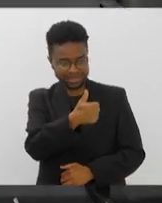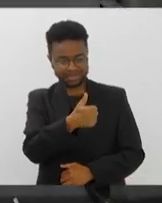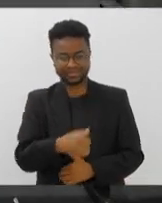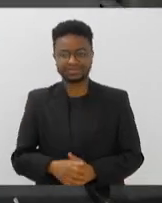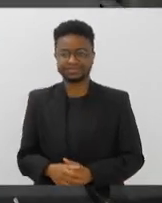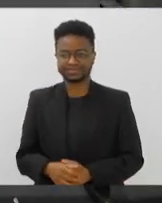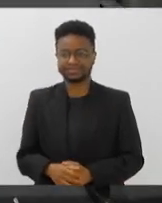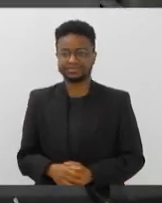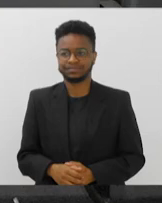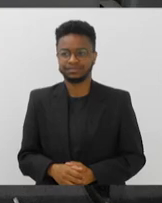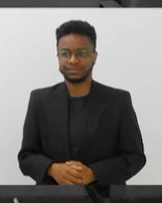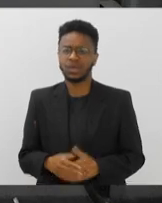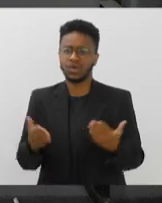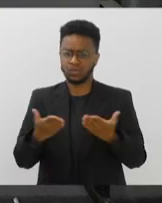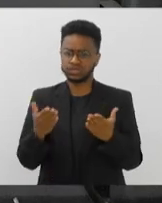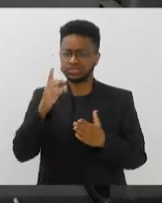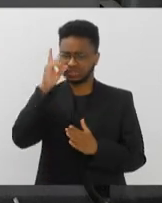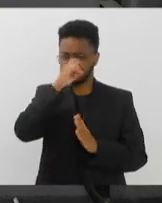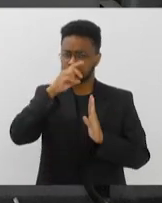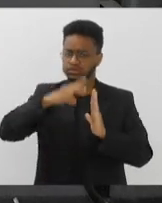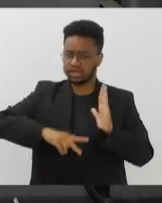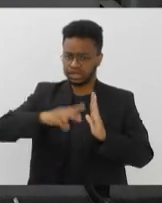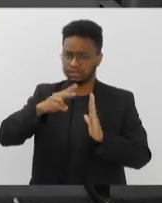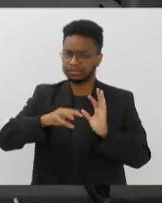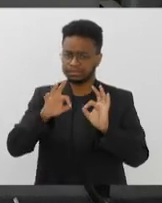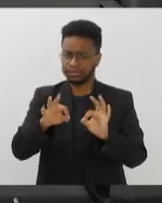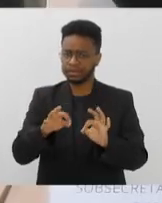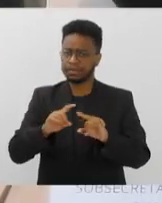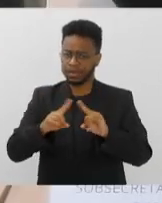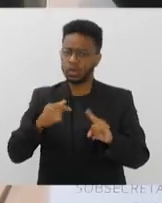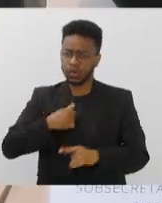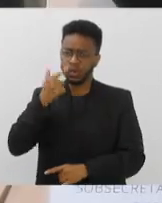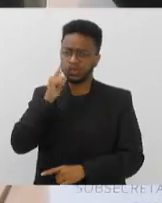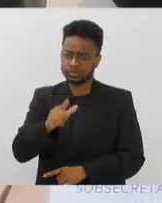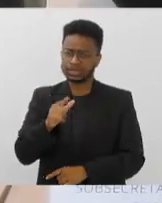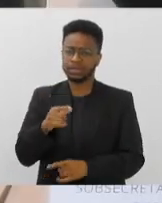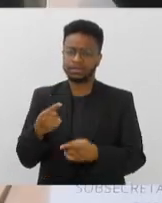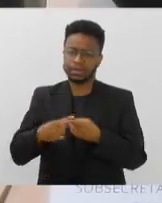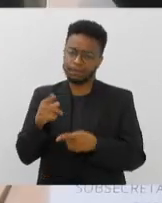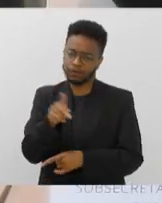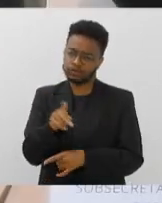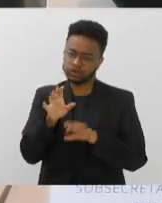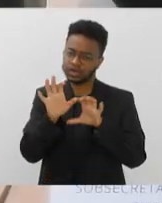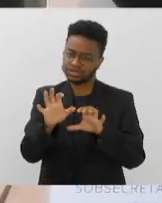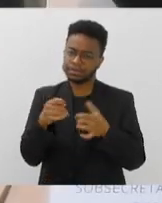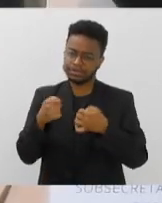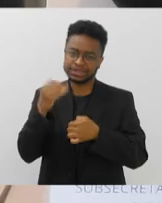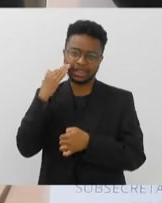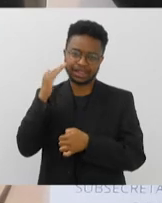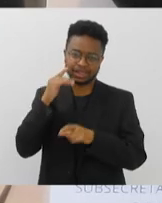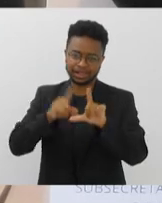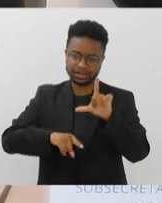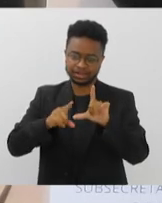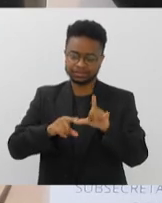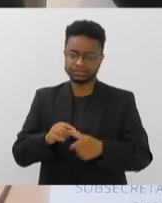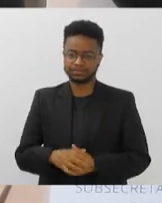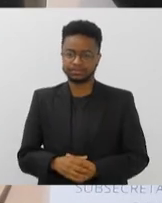alom ol tá difícil aqui viu mas eu consegui superar professor é assim né tem que interpretar